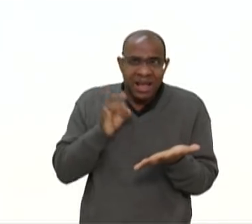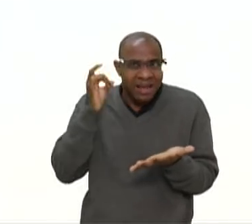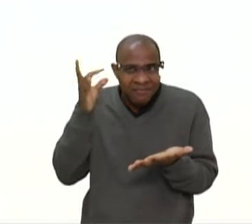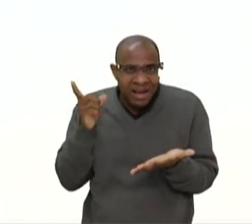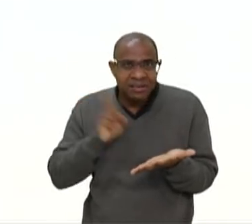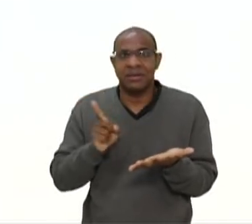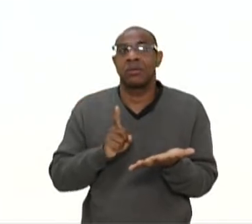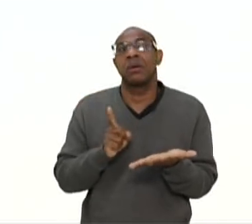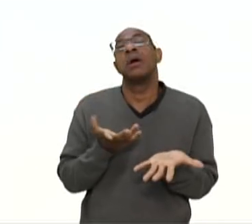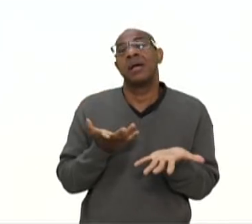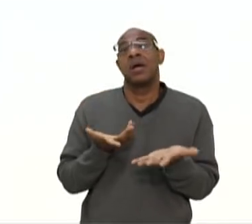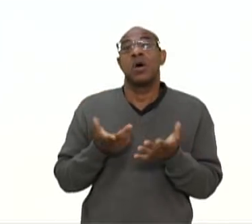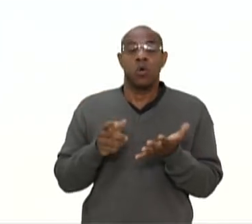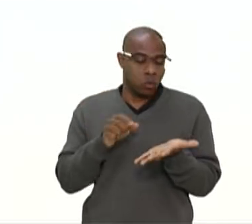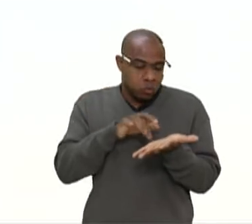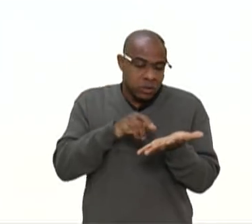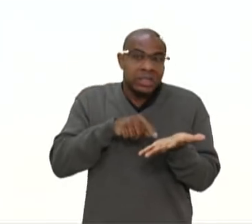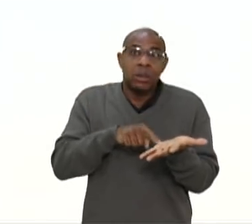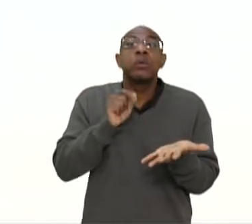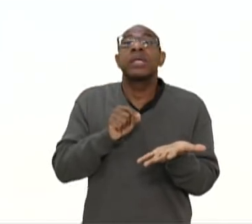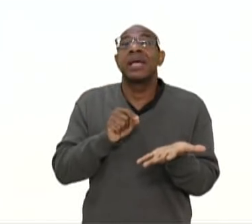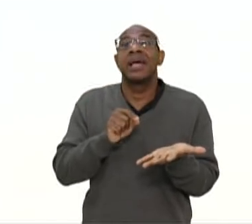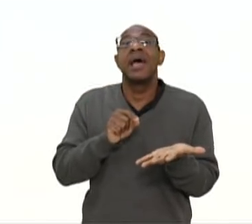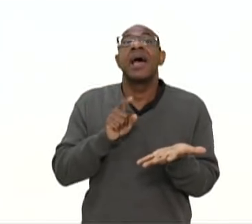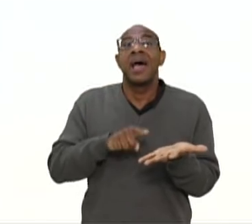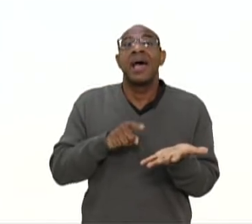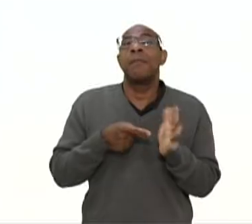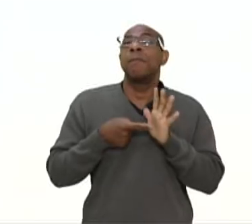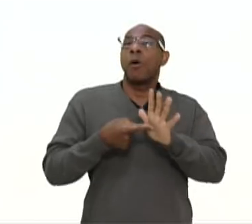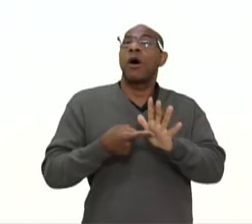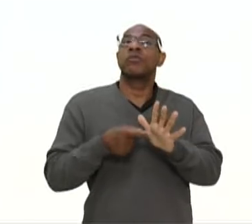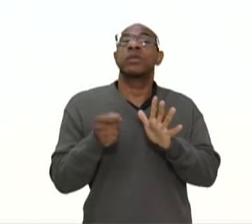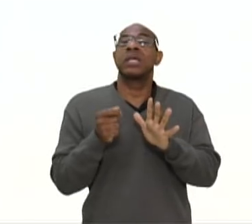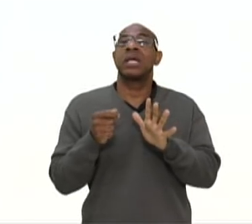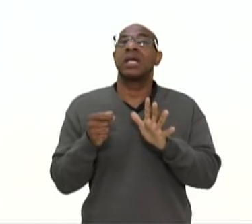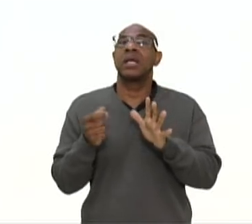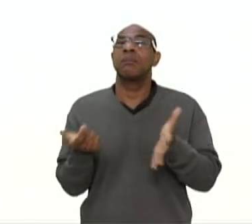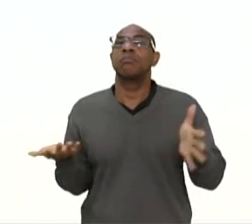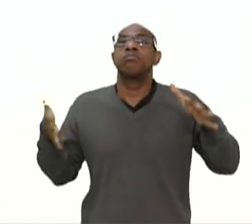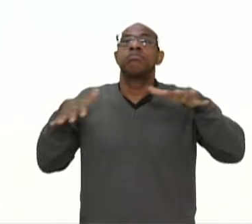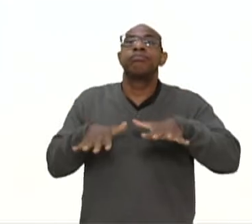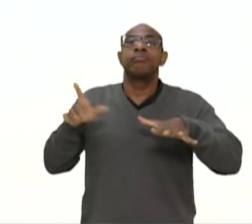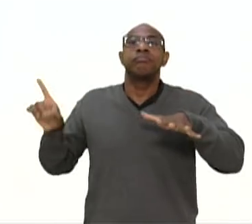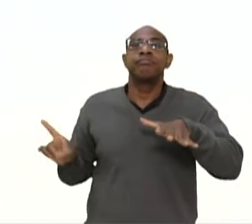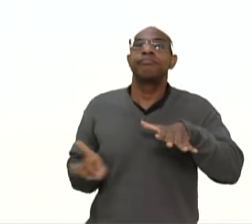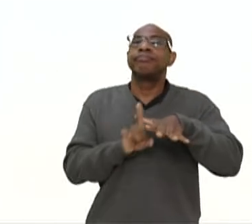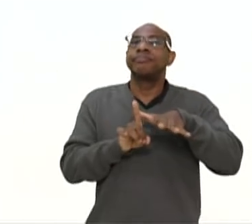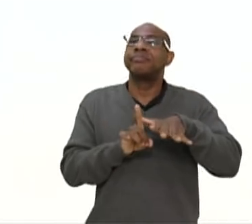o aparelho é sinônimo de status e inclusão social.